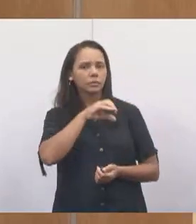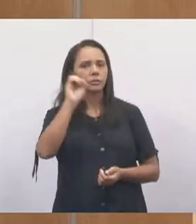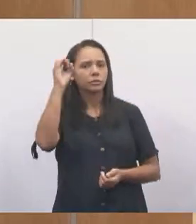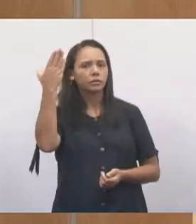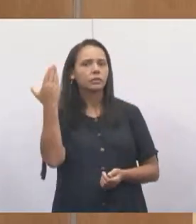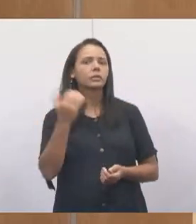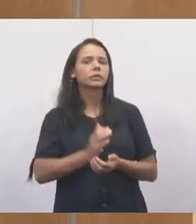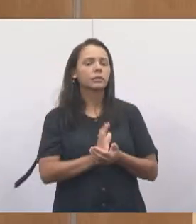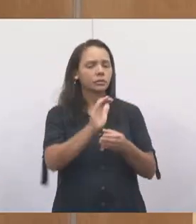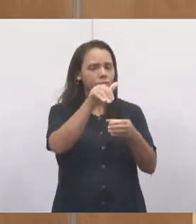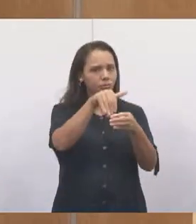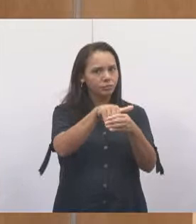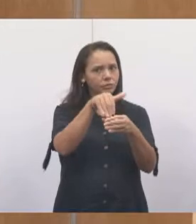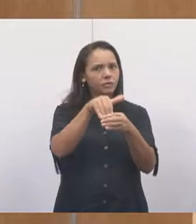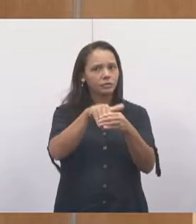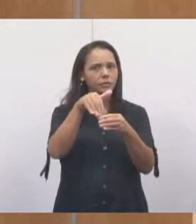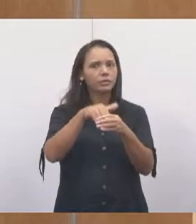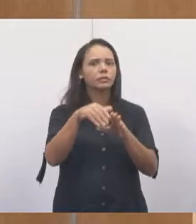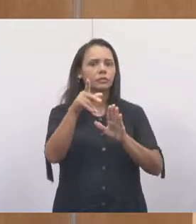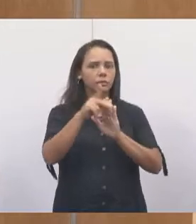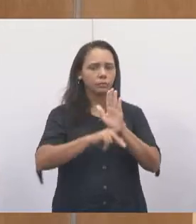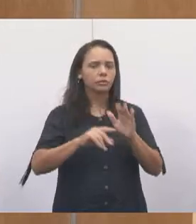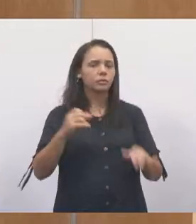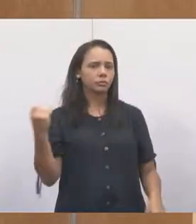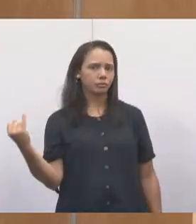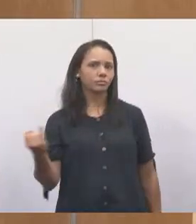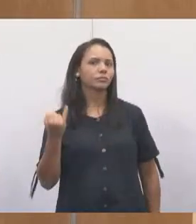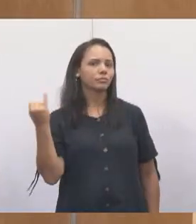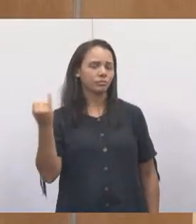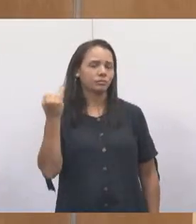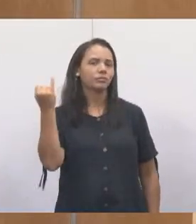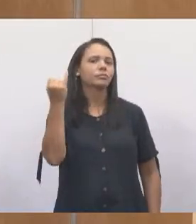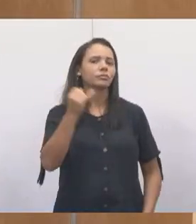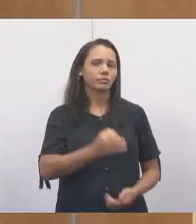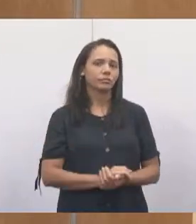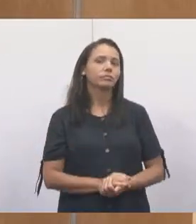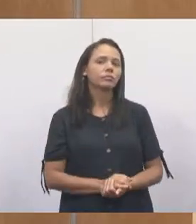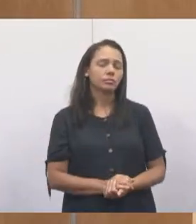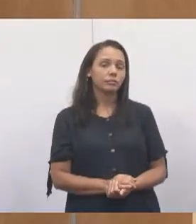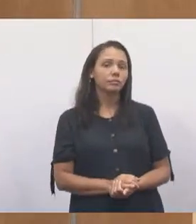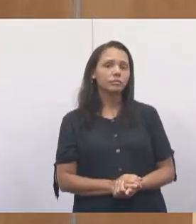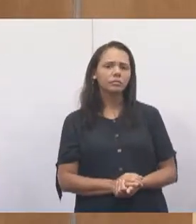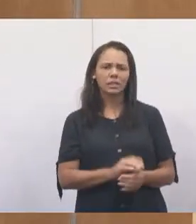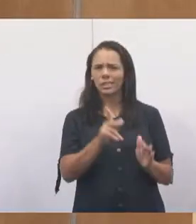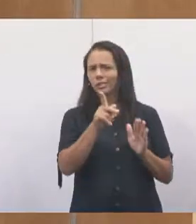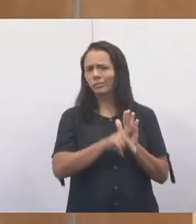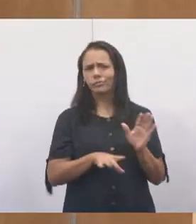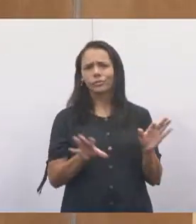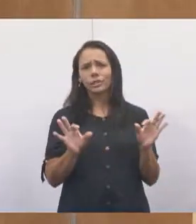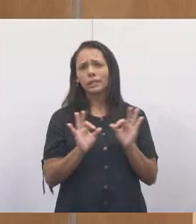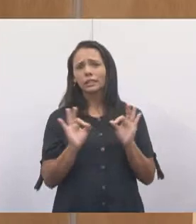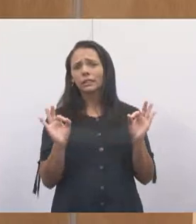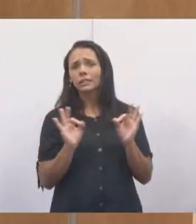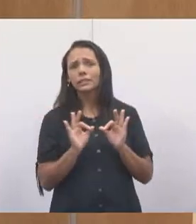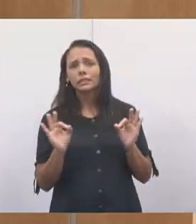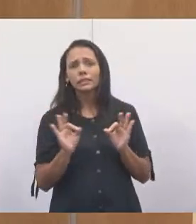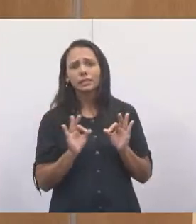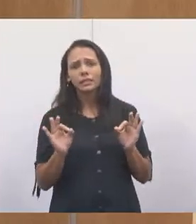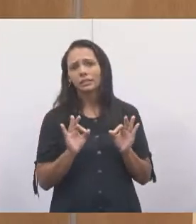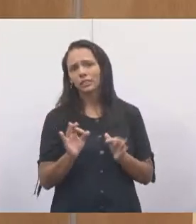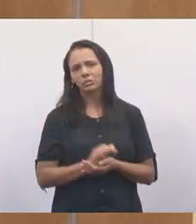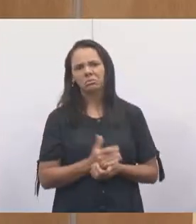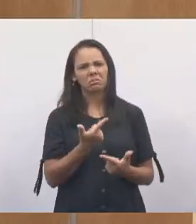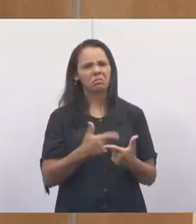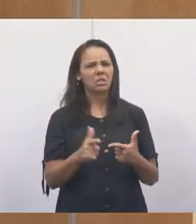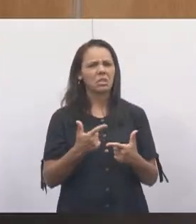turismo na cidade de Jacareí. Esse projeto é muito simples, gente, não tem um bicho de